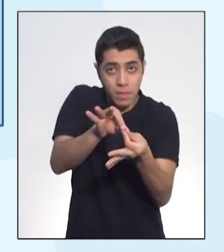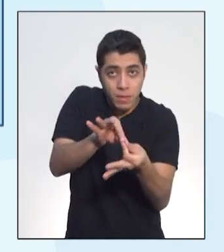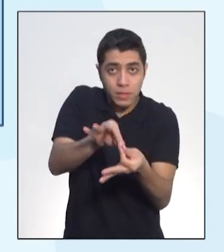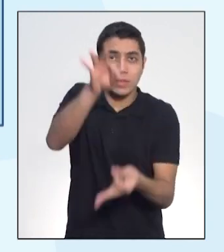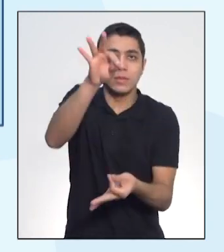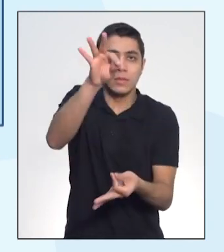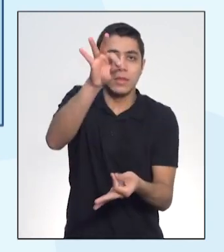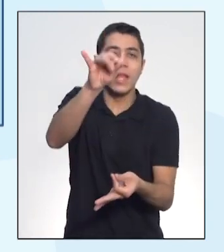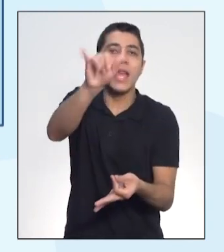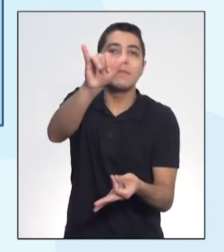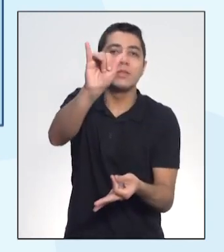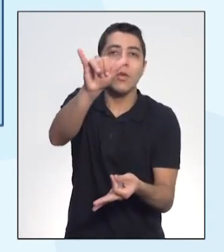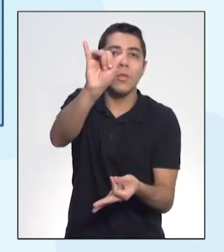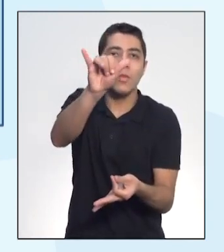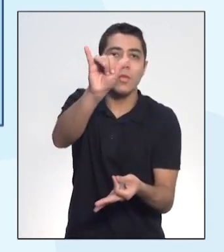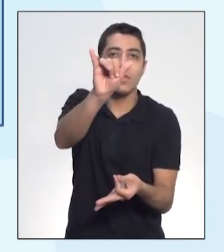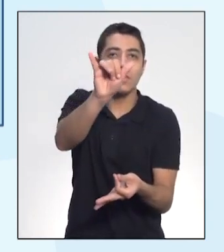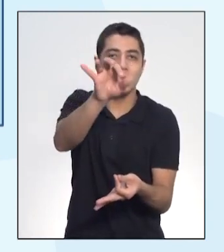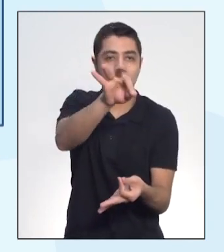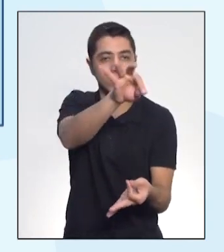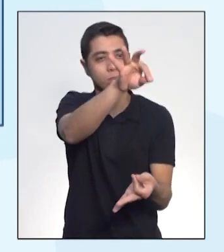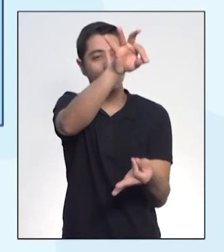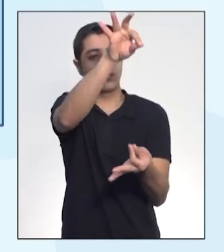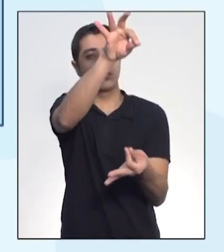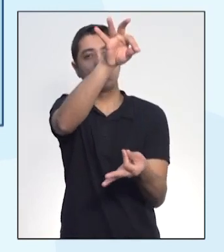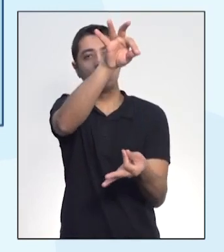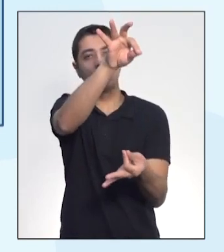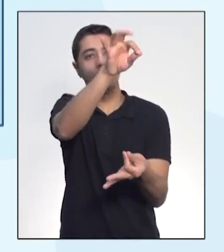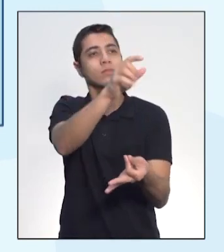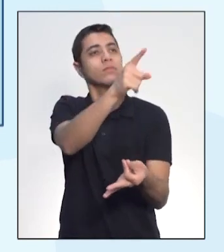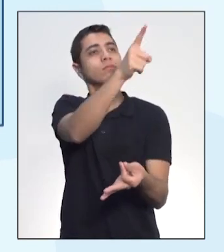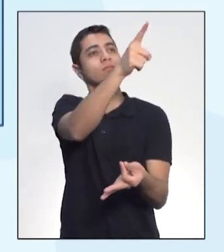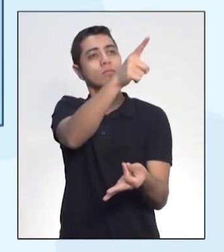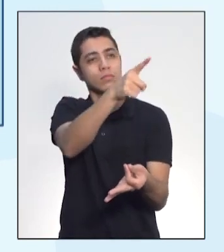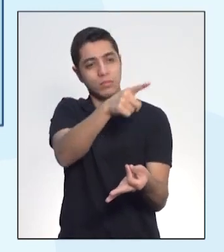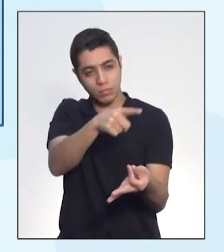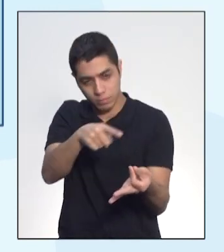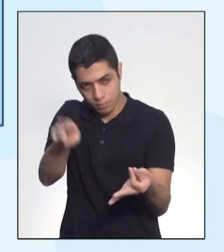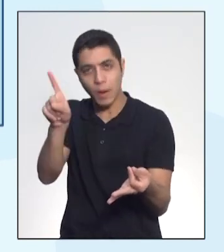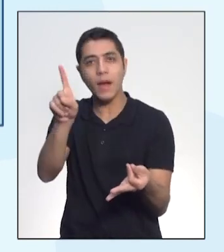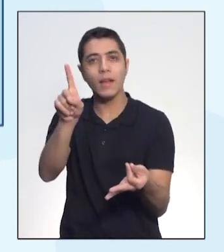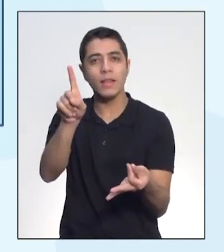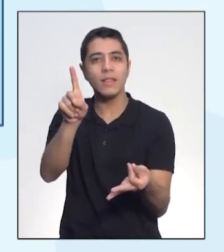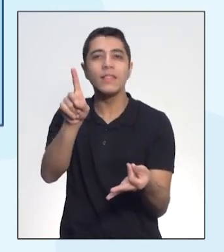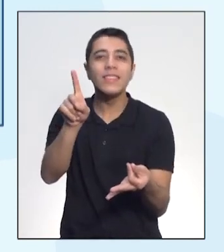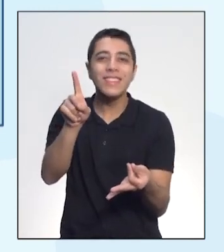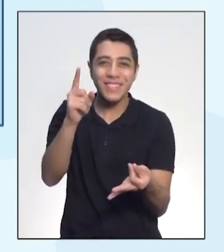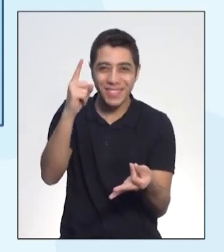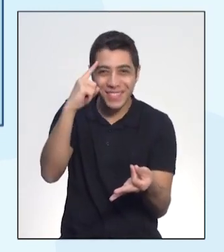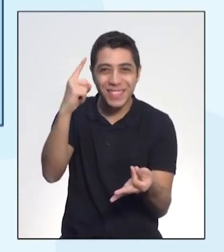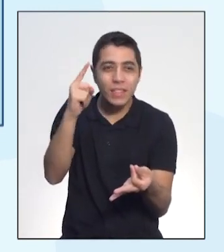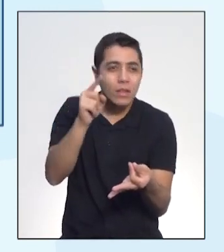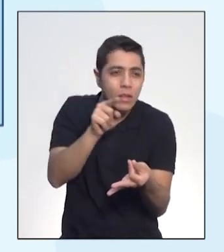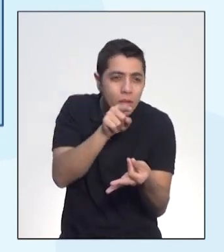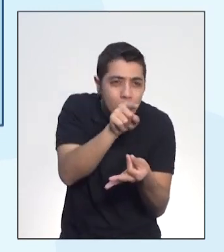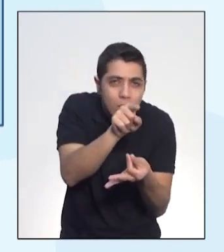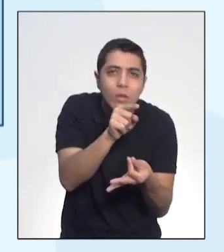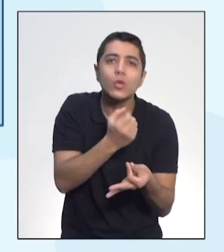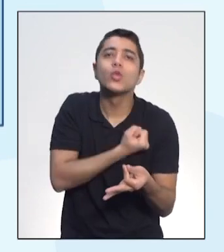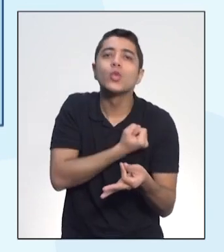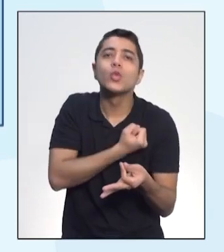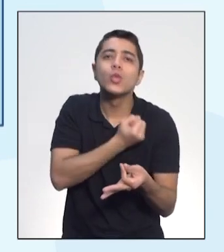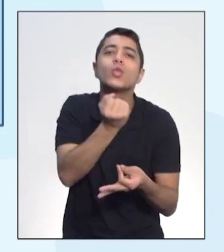função de primeiro grau, o termo independente, que era o B lá, era onde cruzava o eixo Y.